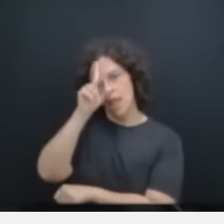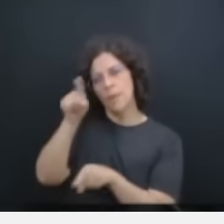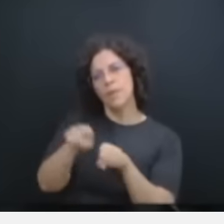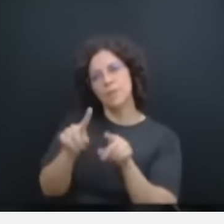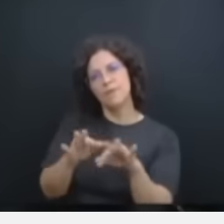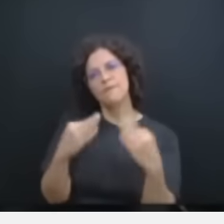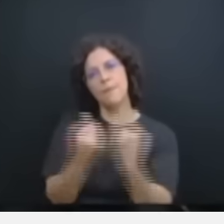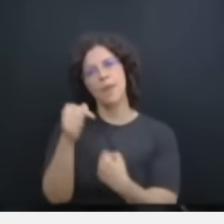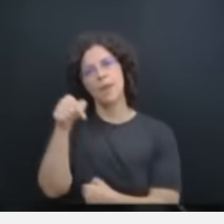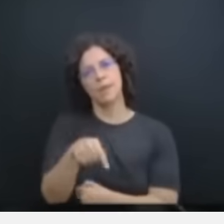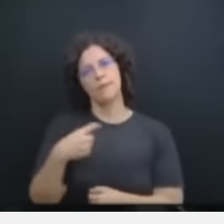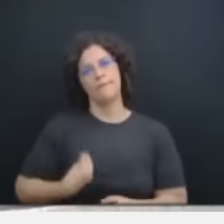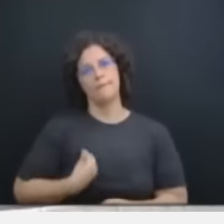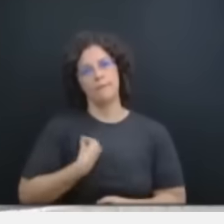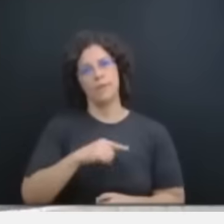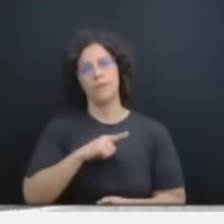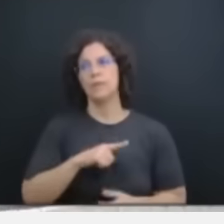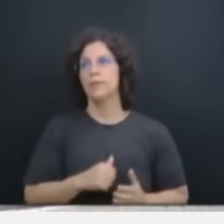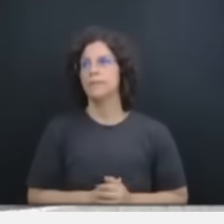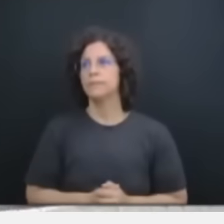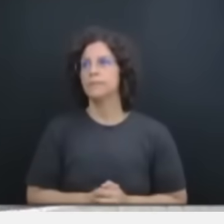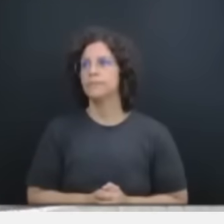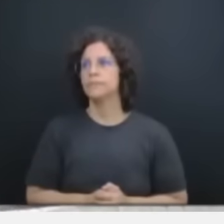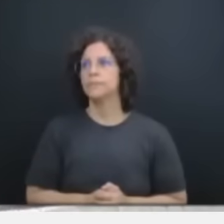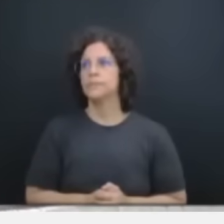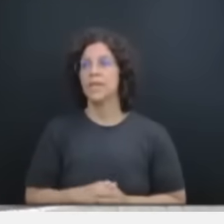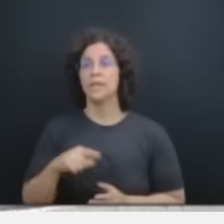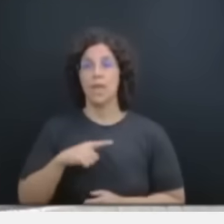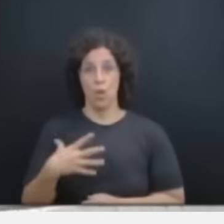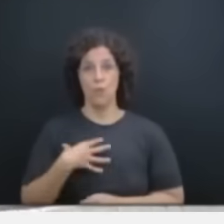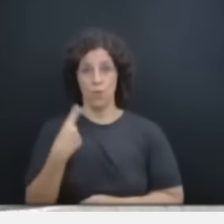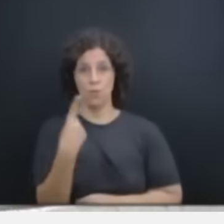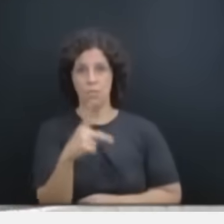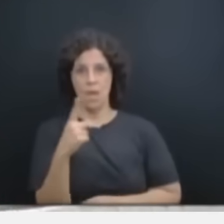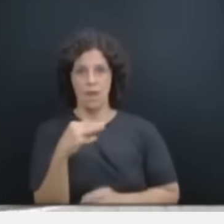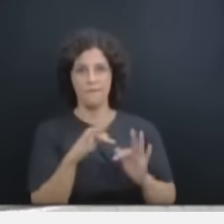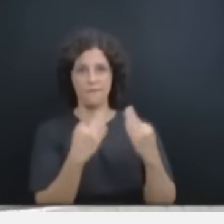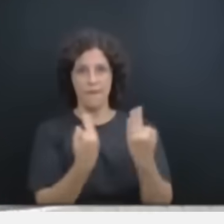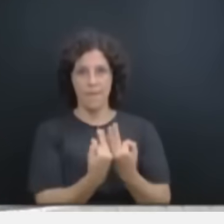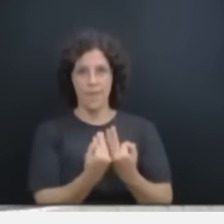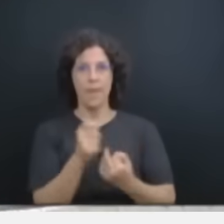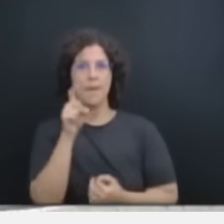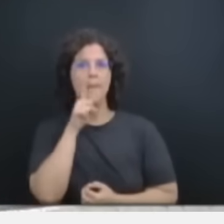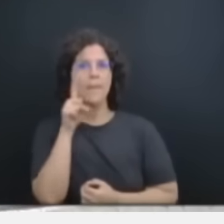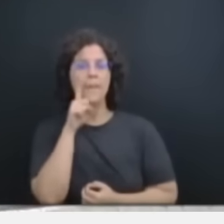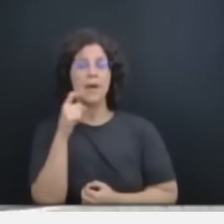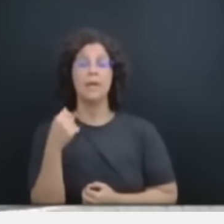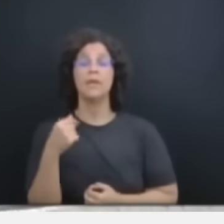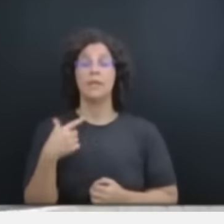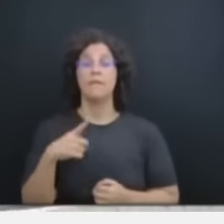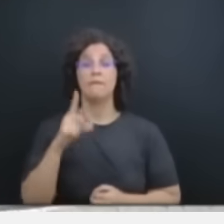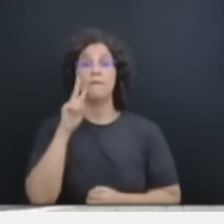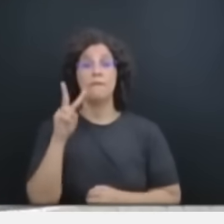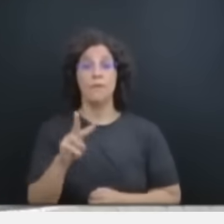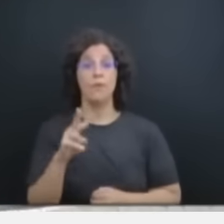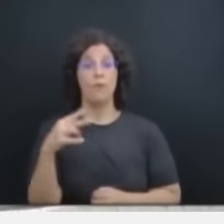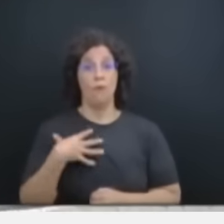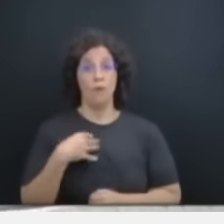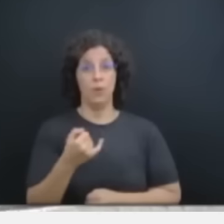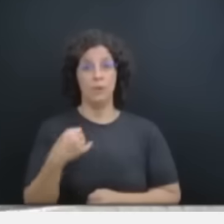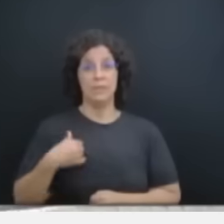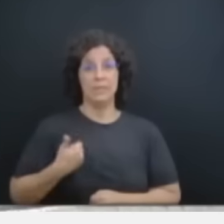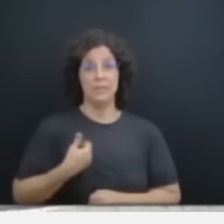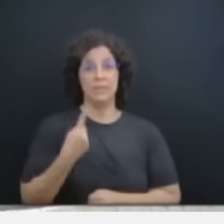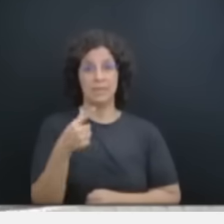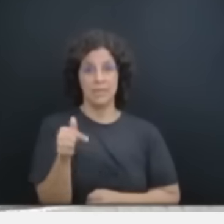família aqui que teve o seu filho de 17 anos